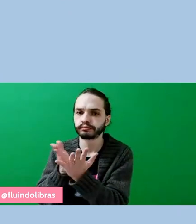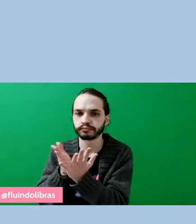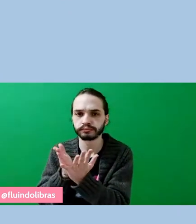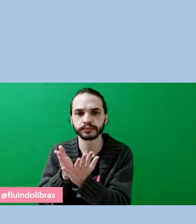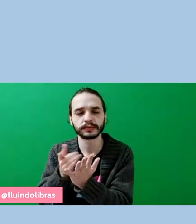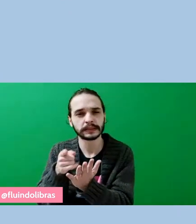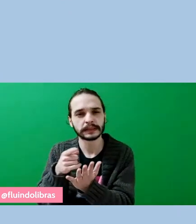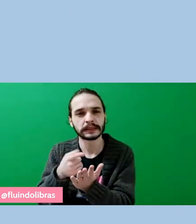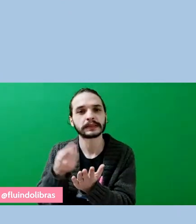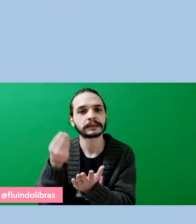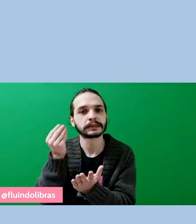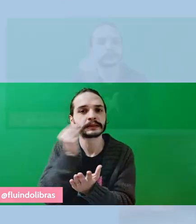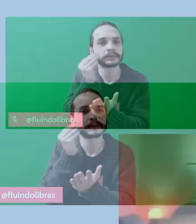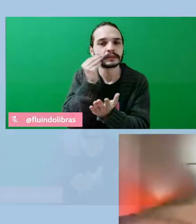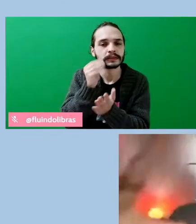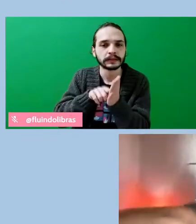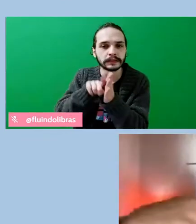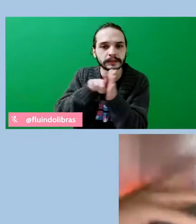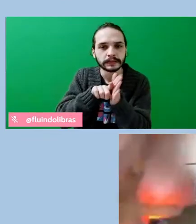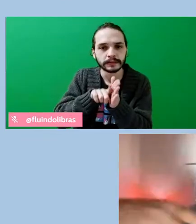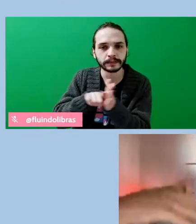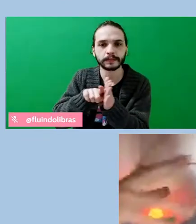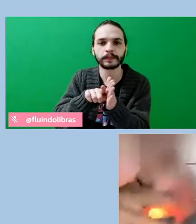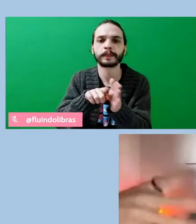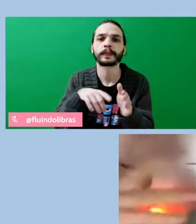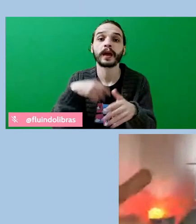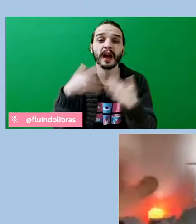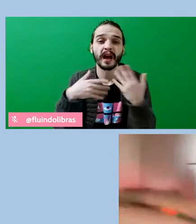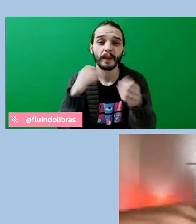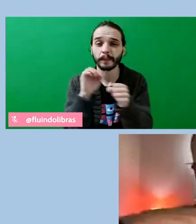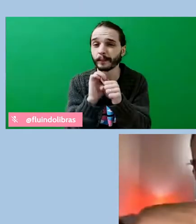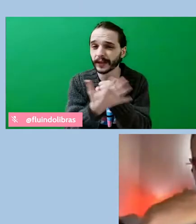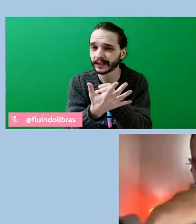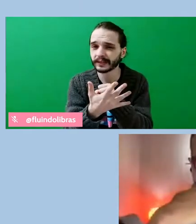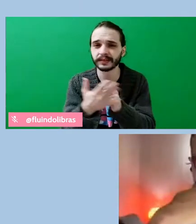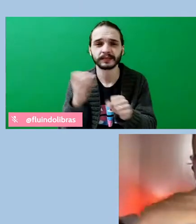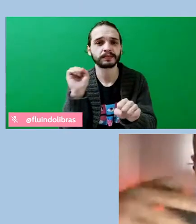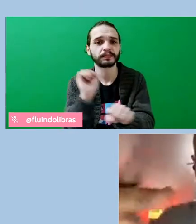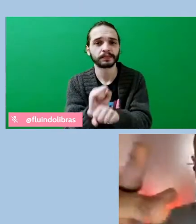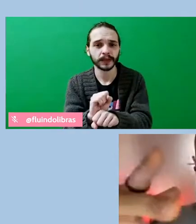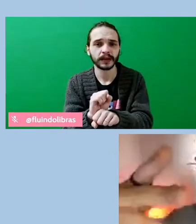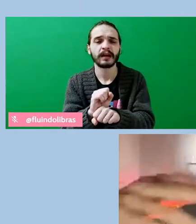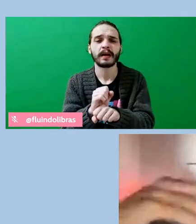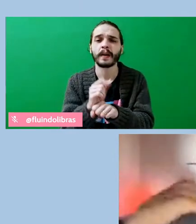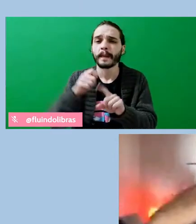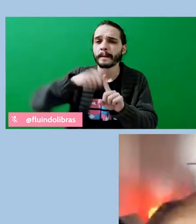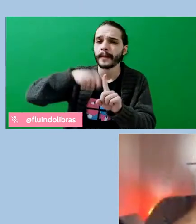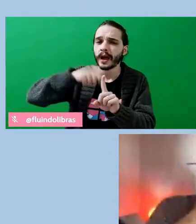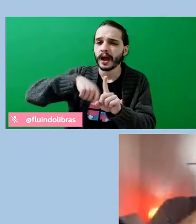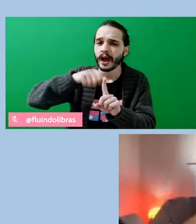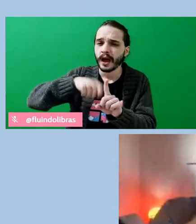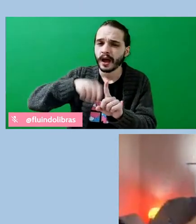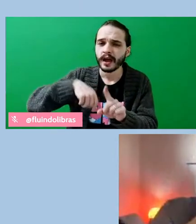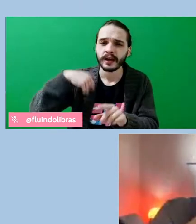investigar esse caminho. Bom, veio a pandemia, tudo parou, e a gente começou, de fato, a ensaiar meses depois, por Zoom.